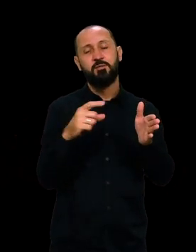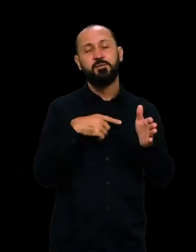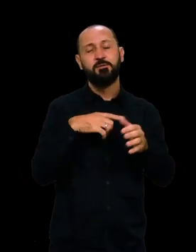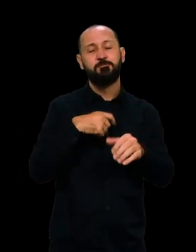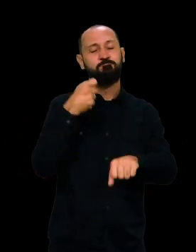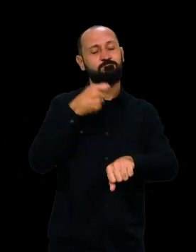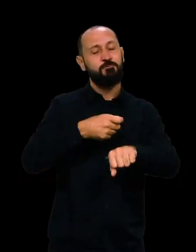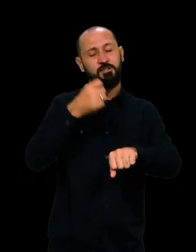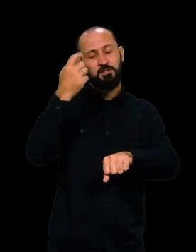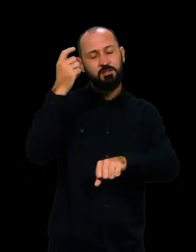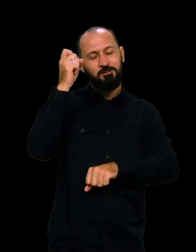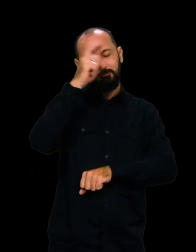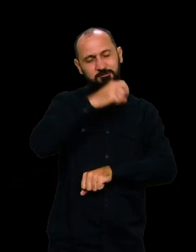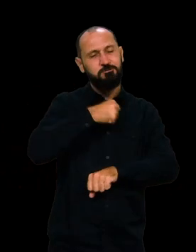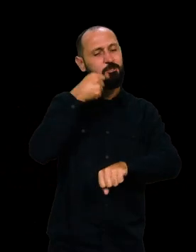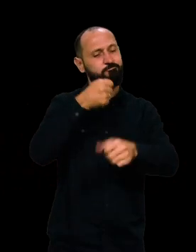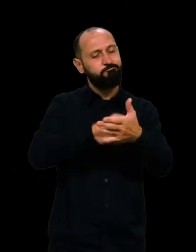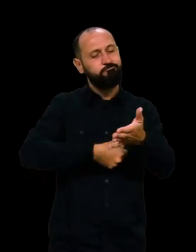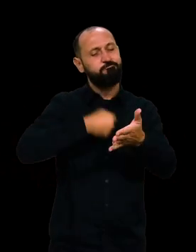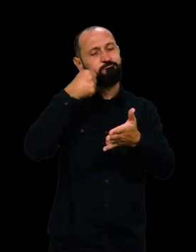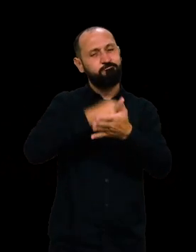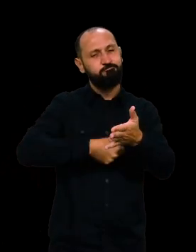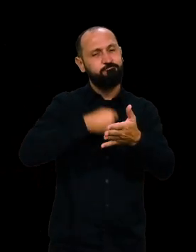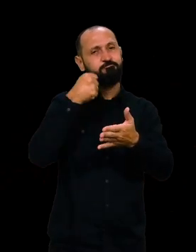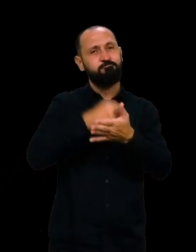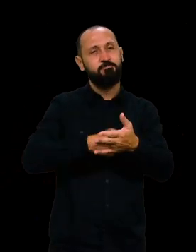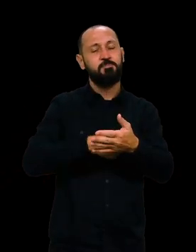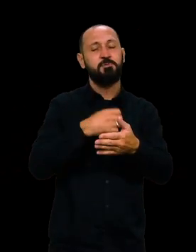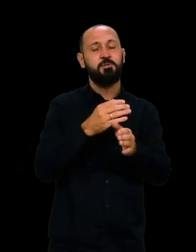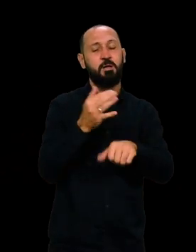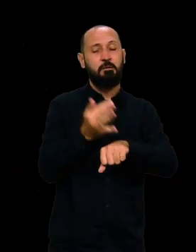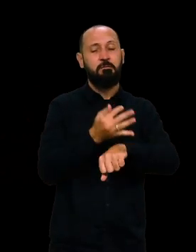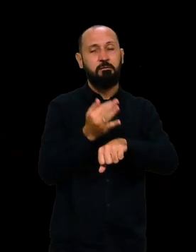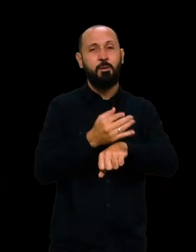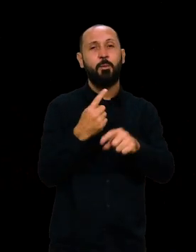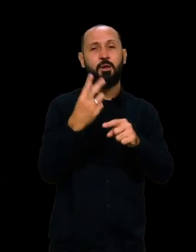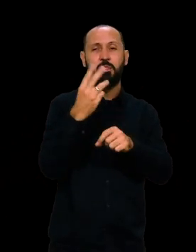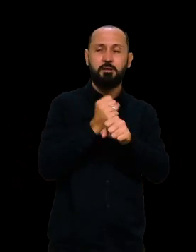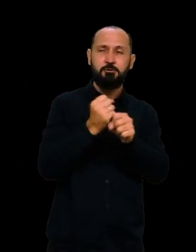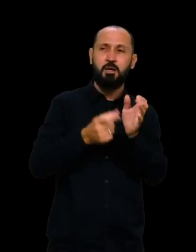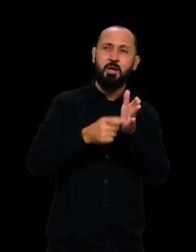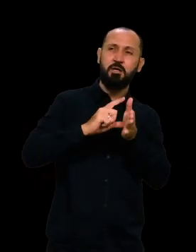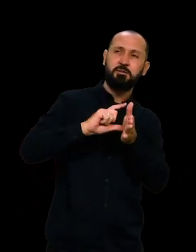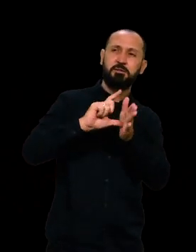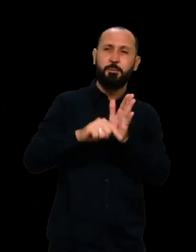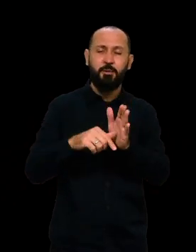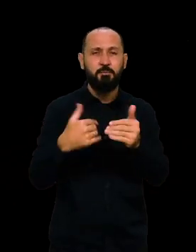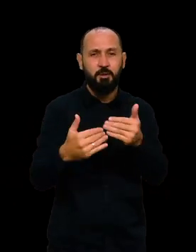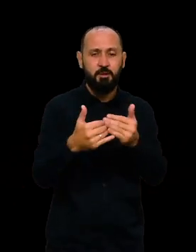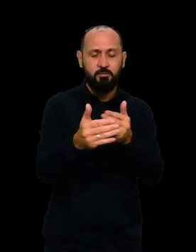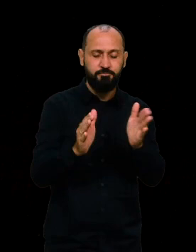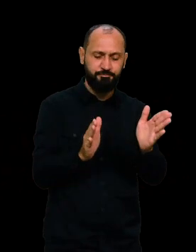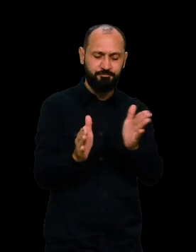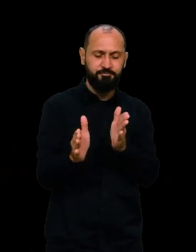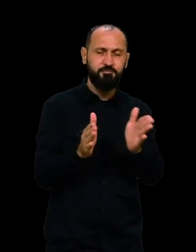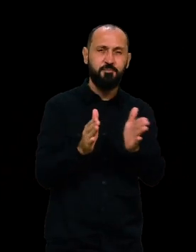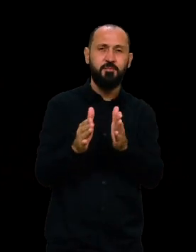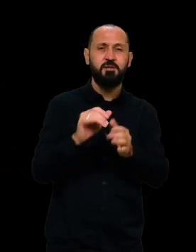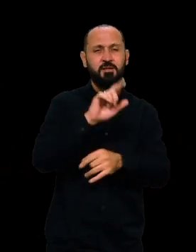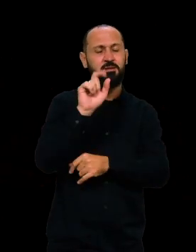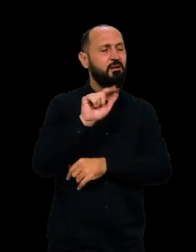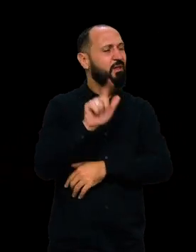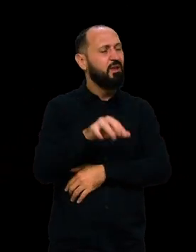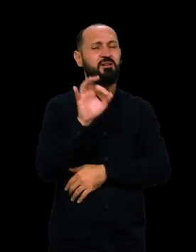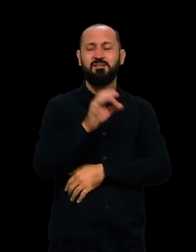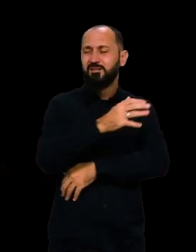3 anos é o tempo que você vai ainda penar um pouquinho para se situar dentro do mercado. Não adianta, você vai passar por esse tempo. Eu falo 3 anos, que muita gente é um pouquinho antes, um pouco depois, mas